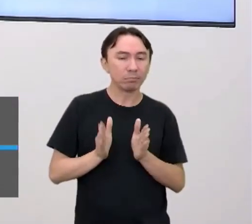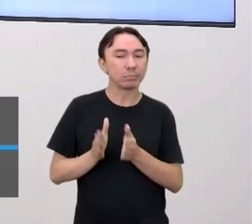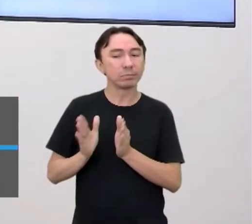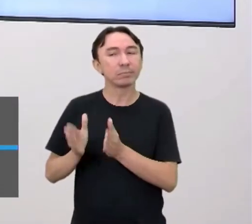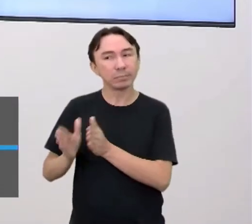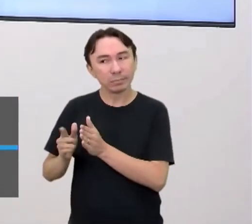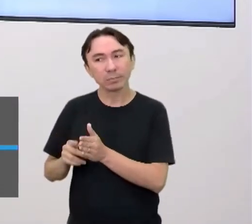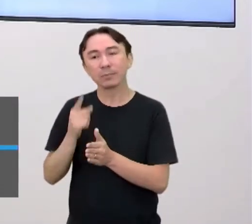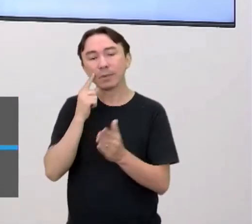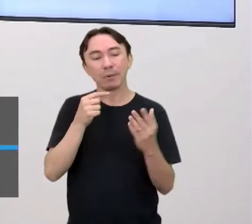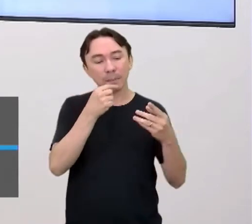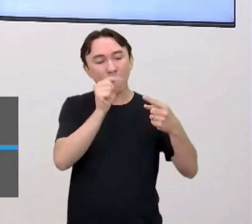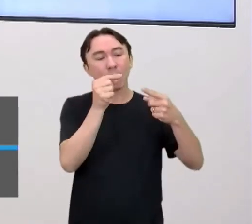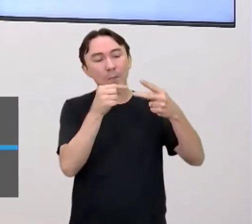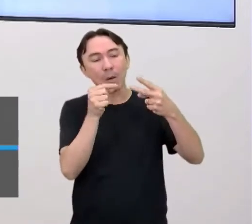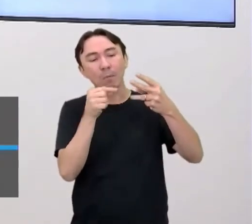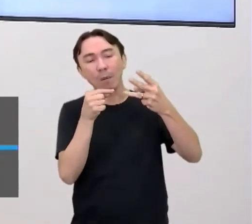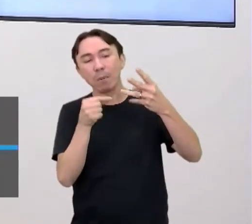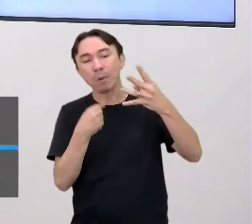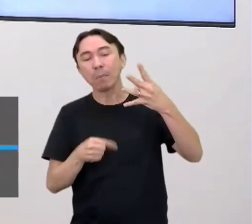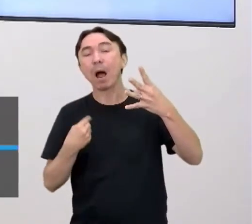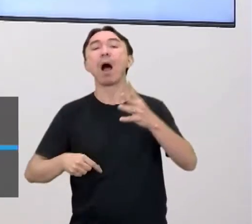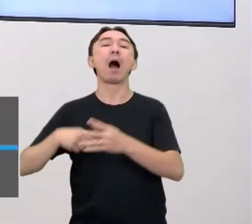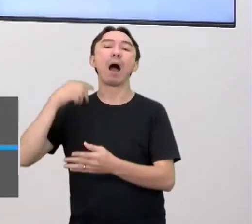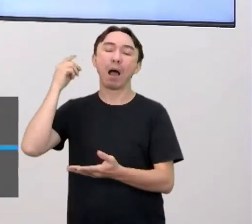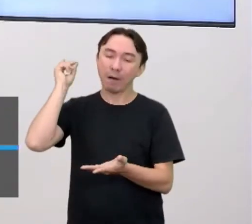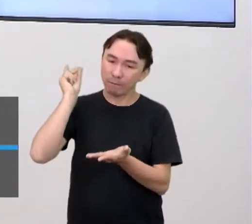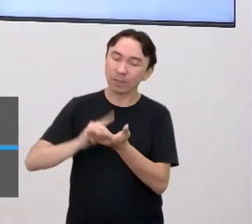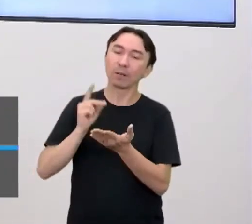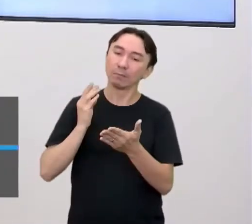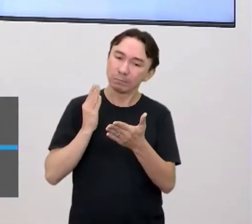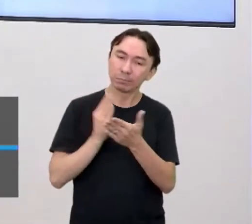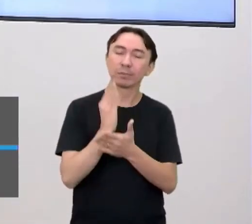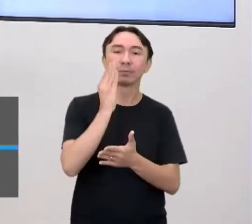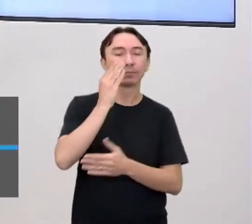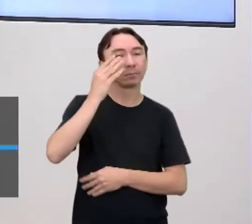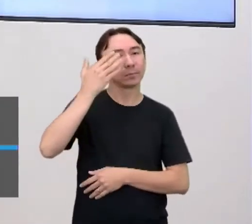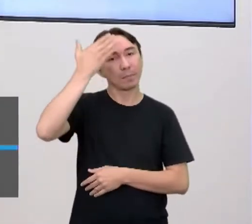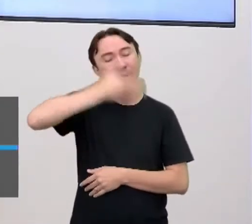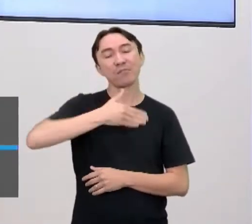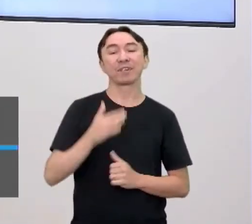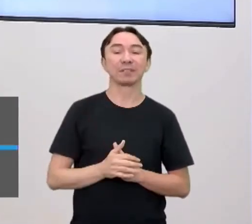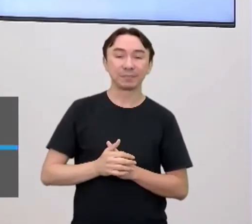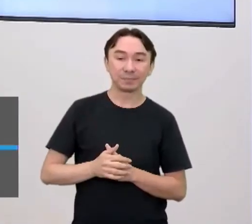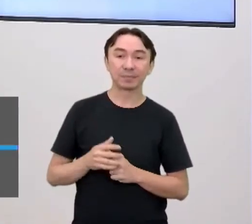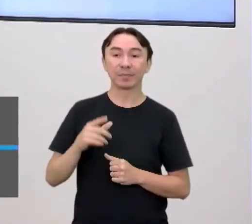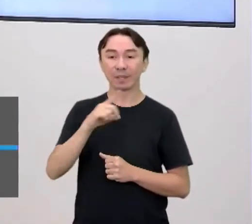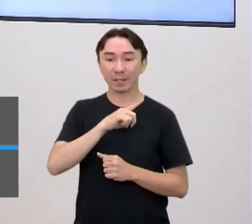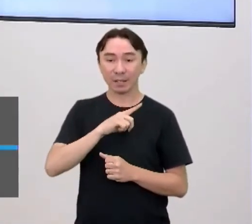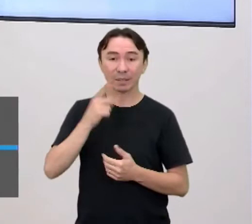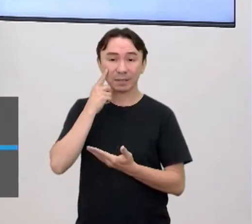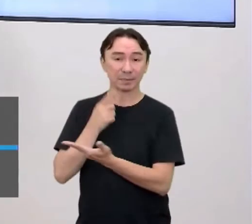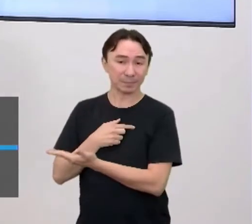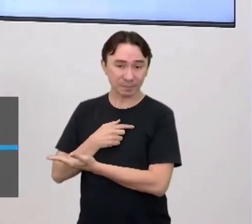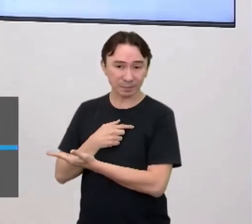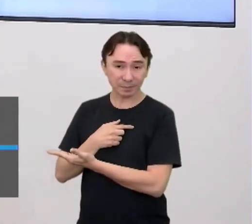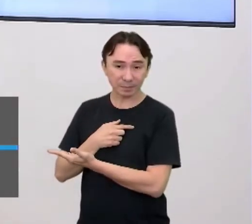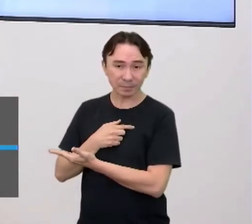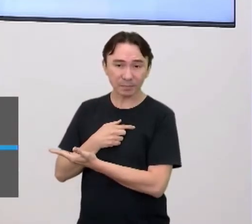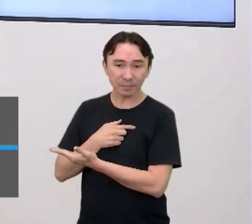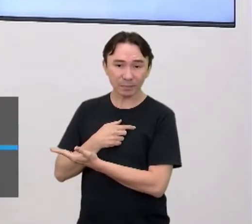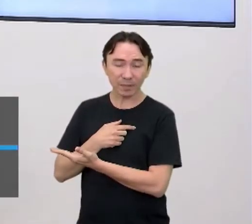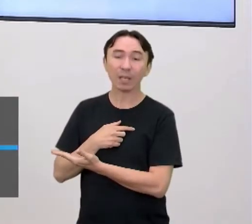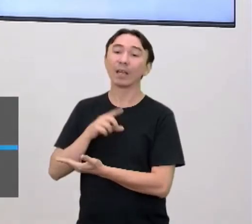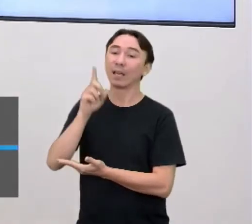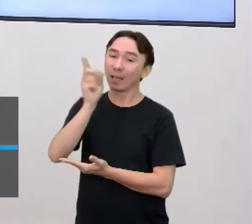aqui, é o conhecimento baseado no quê? No método científico. Vou até colocar uma que eu não quero grifar hoje,